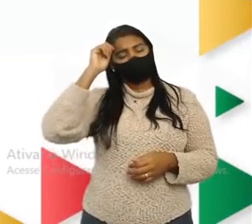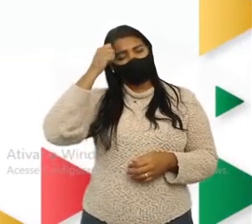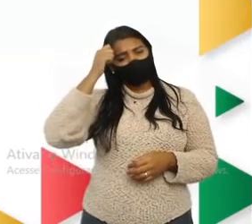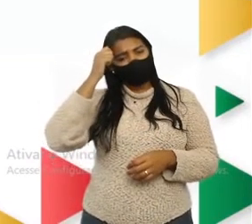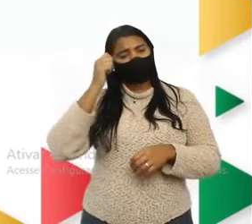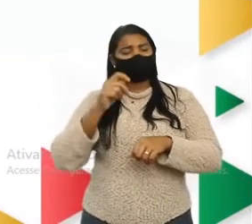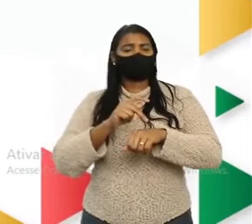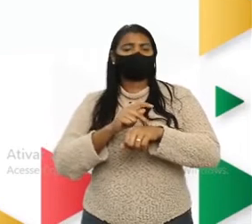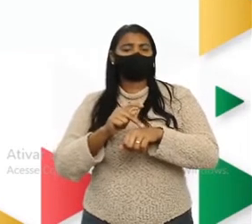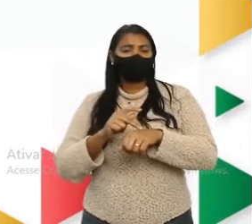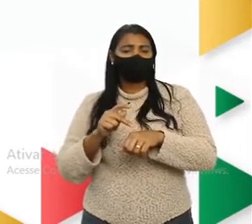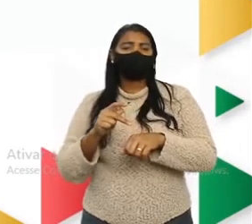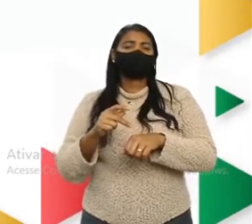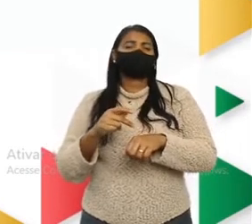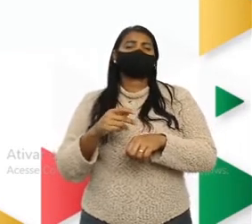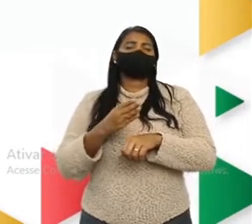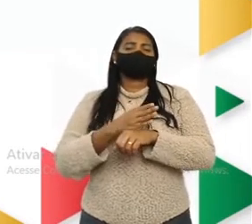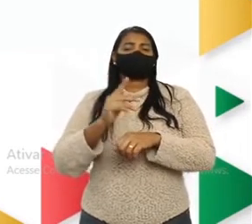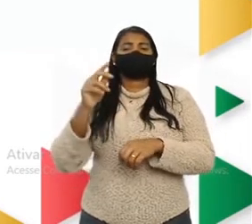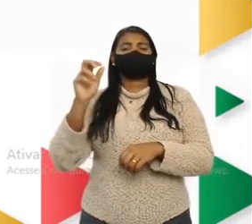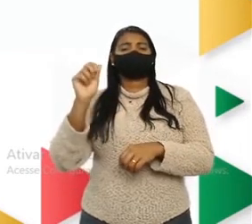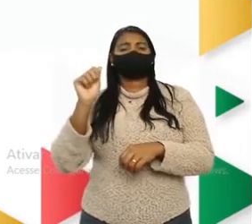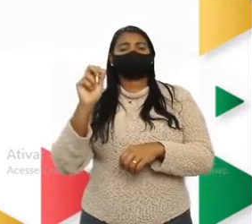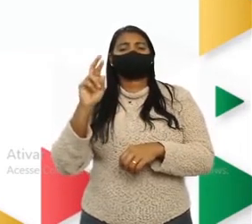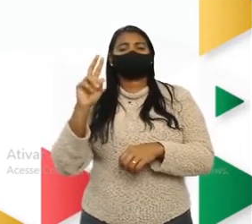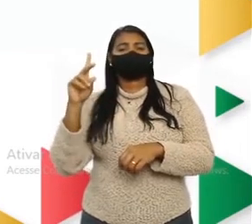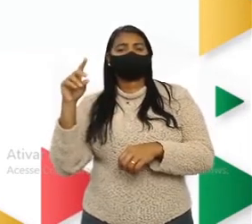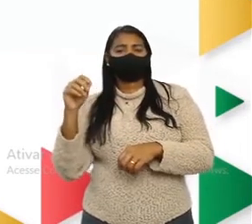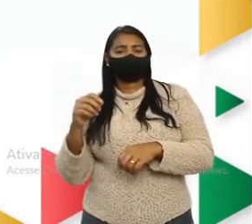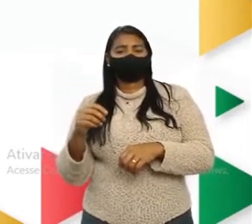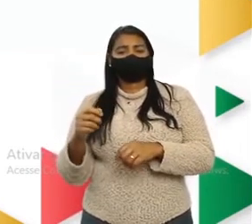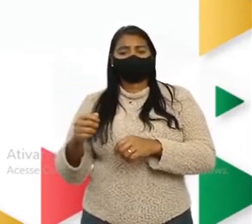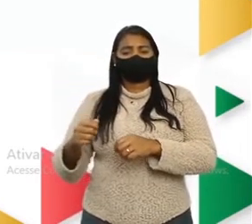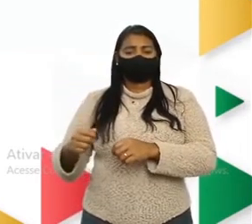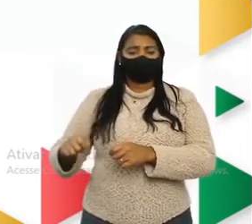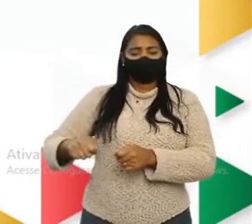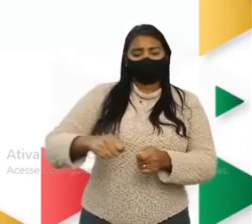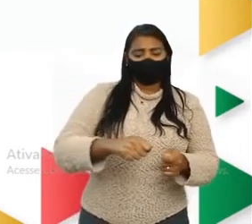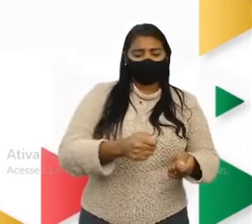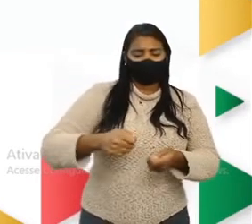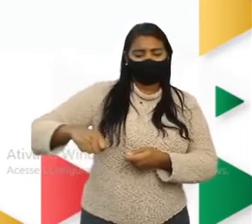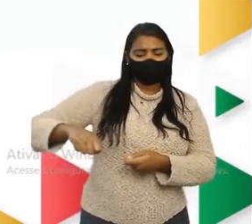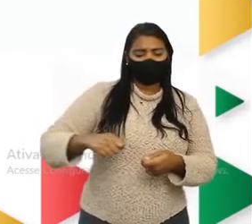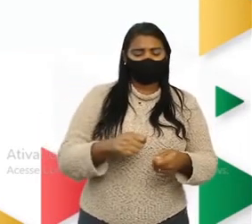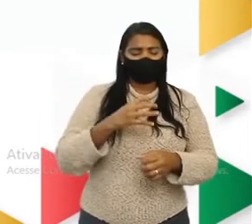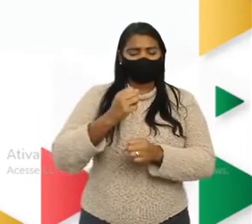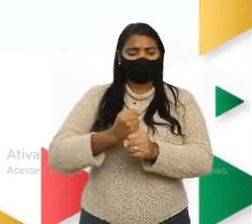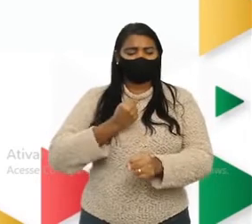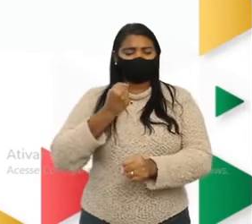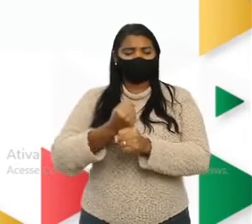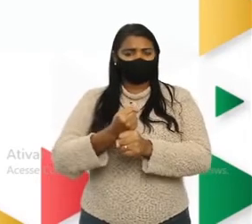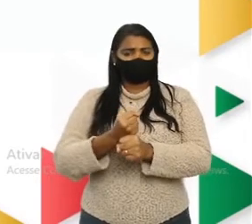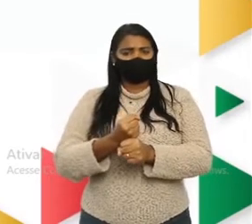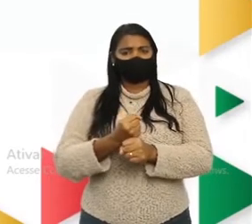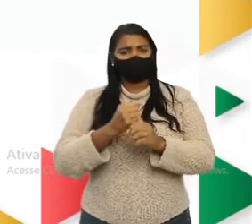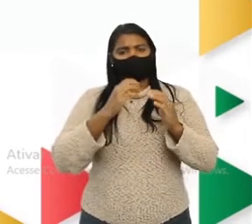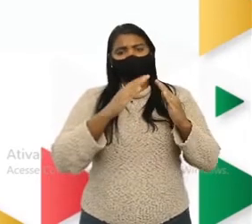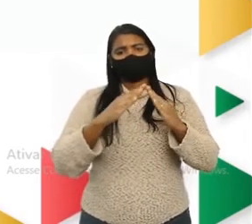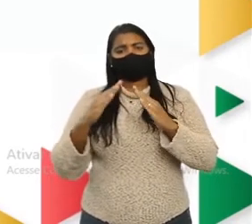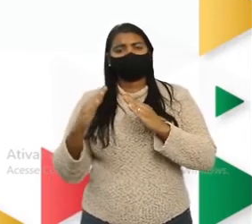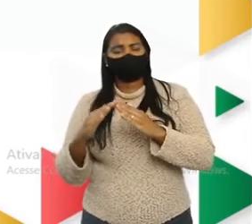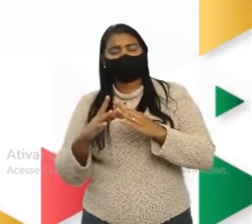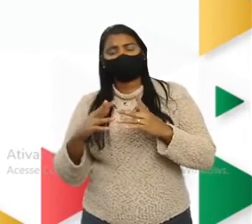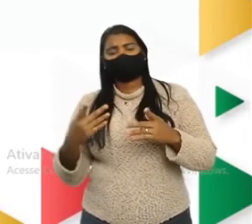reuniam pedreiros, carpinteiros, tanoeiros, calafates, certo? Onde eles vão ter um papel fundamental